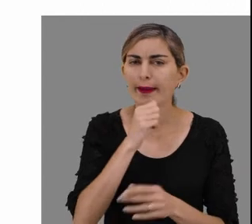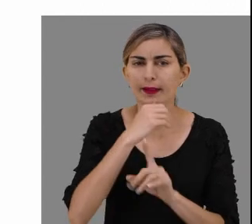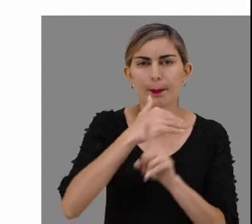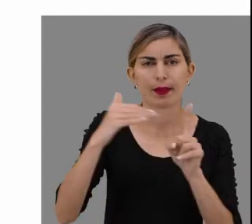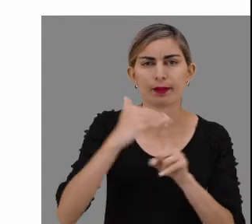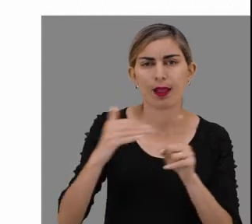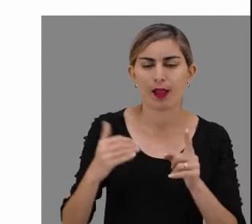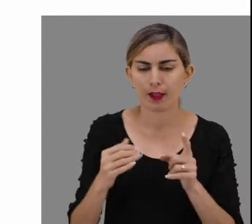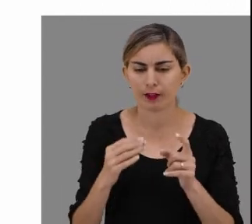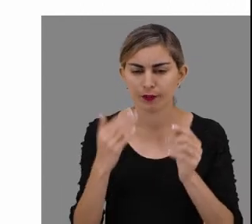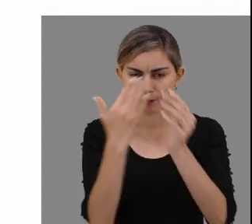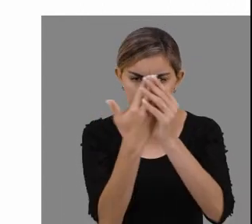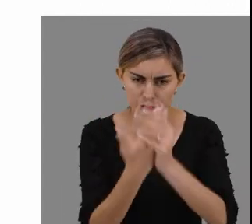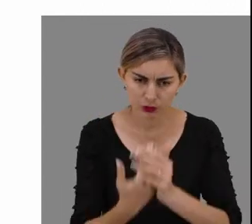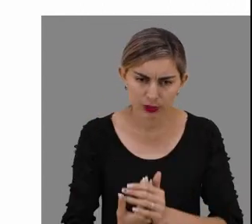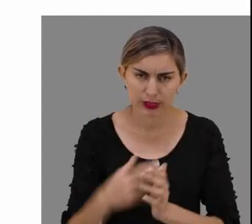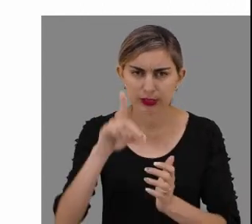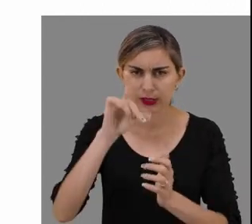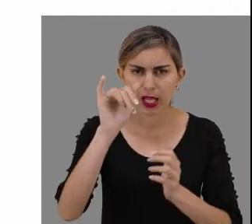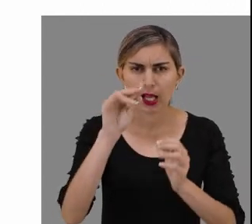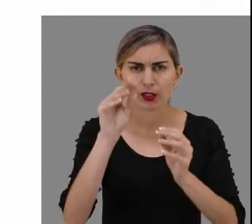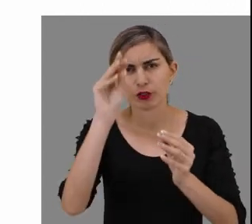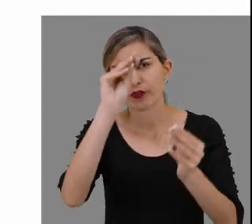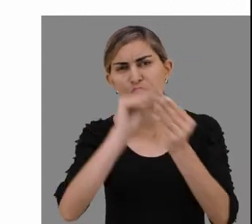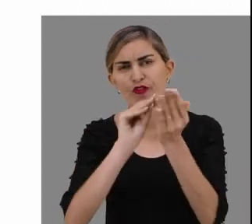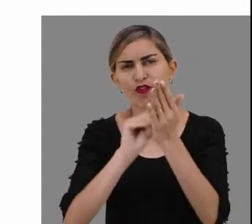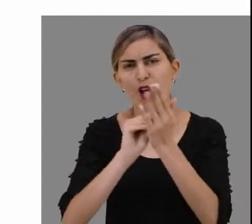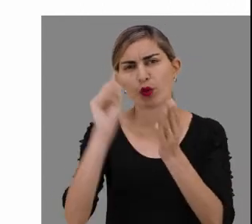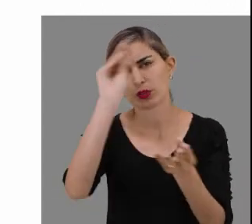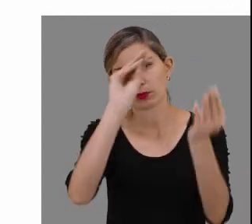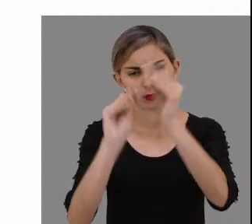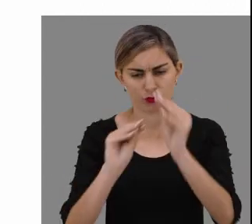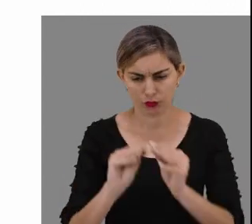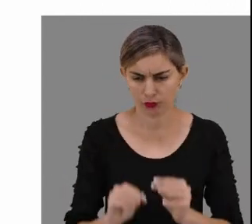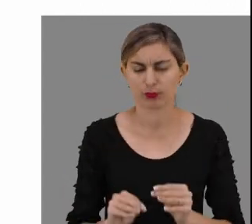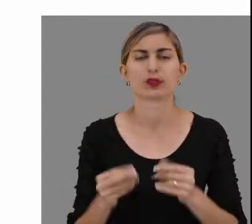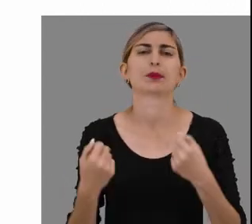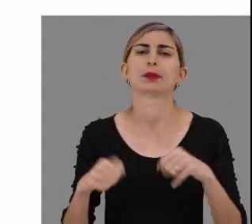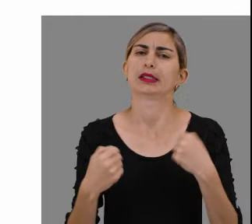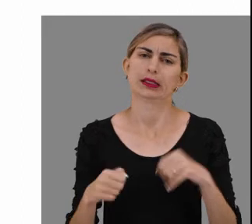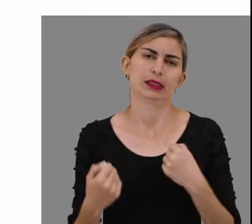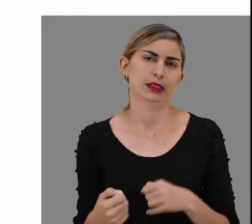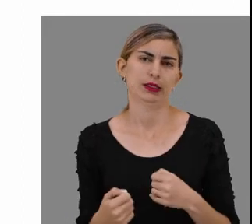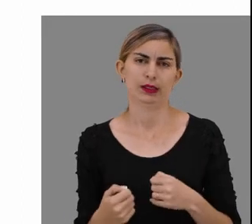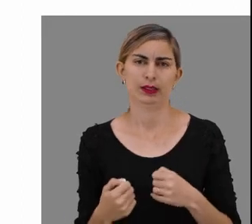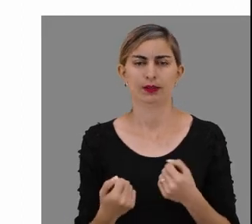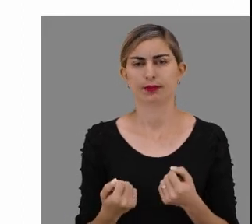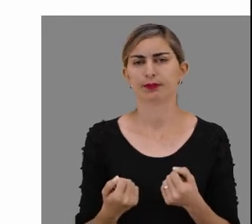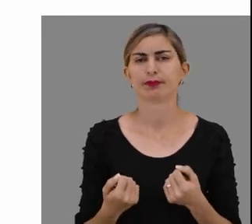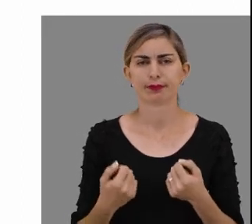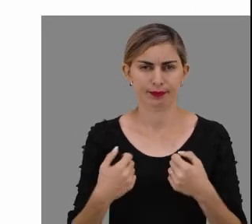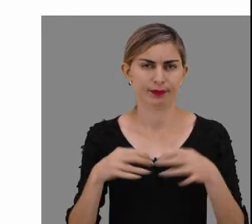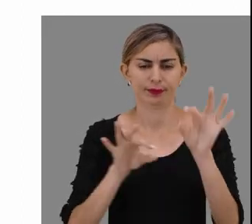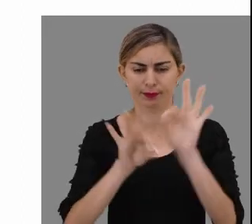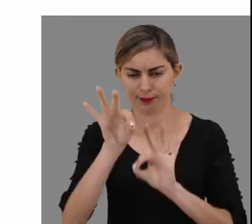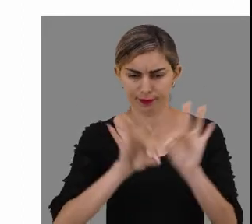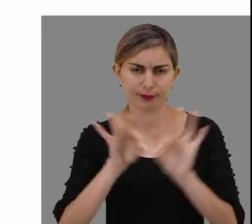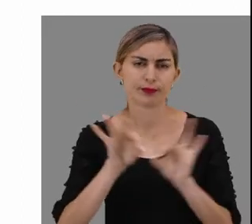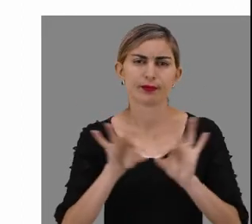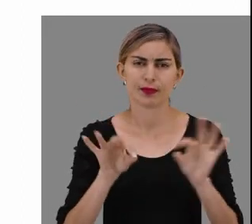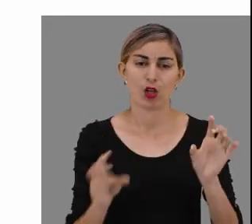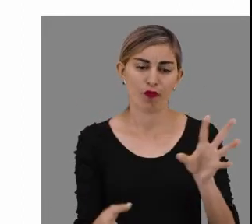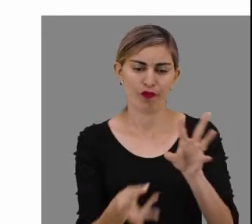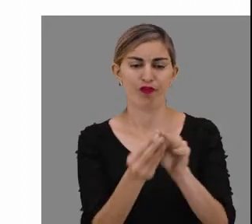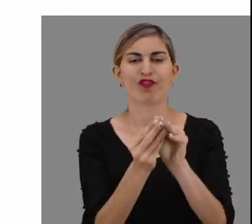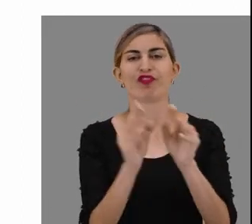pela metade. É uma classe que ela precisa obrigatoriamente que alguém estenda dela, ela